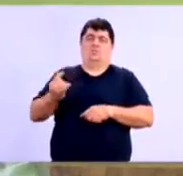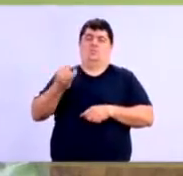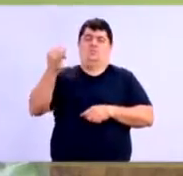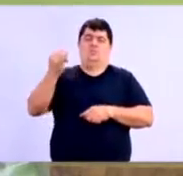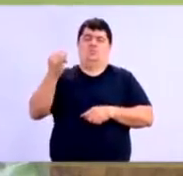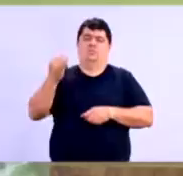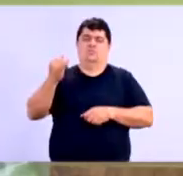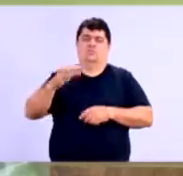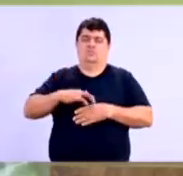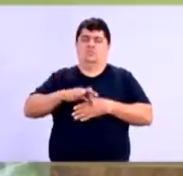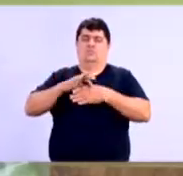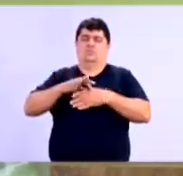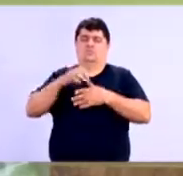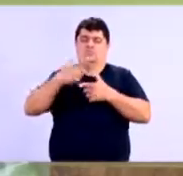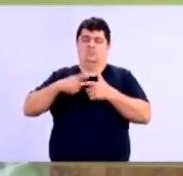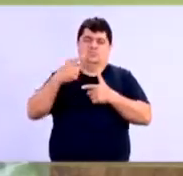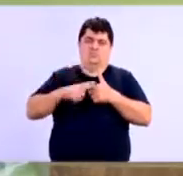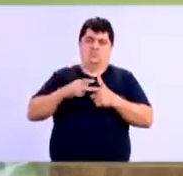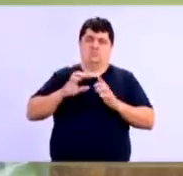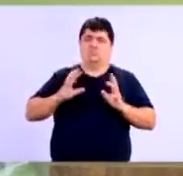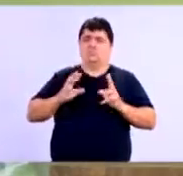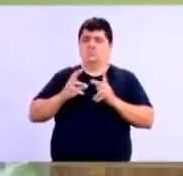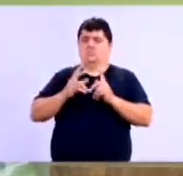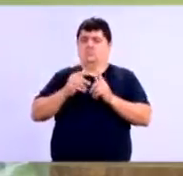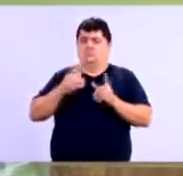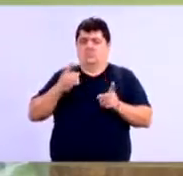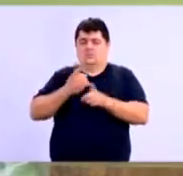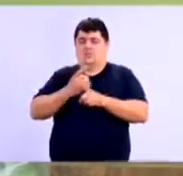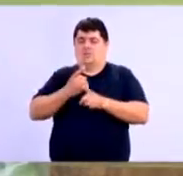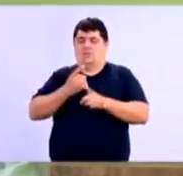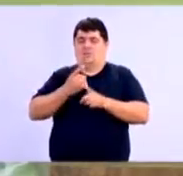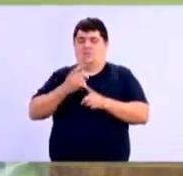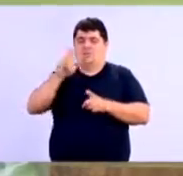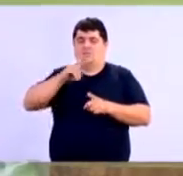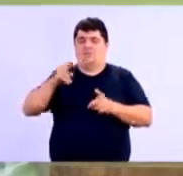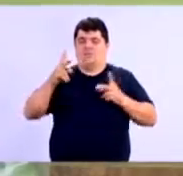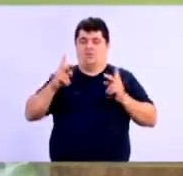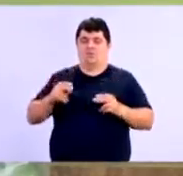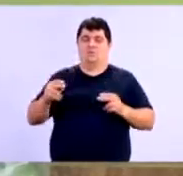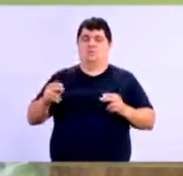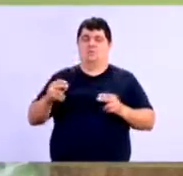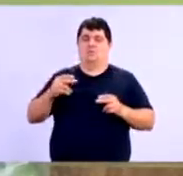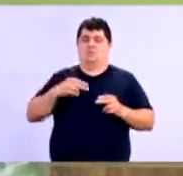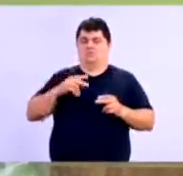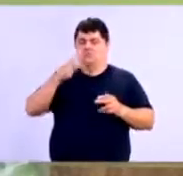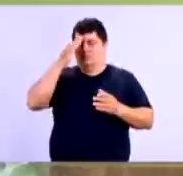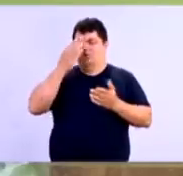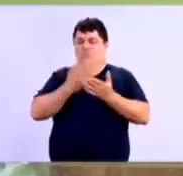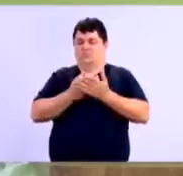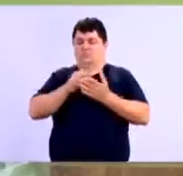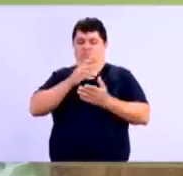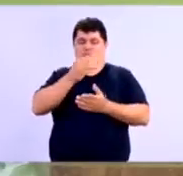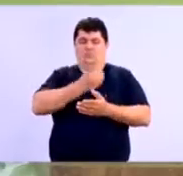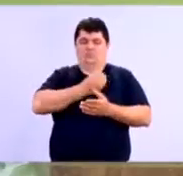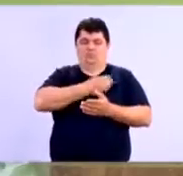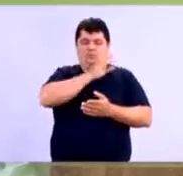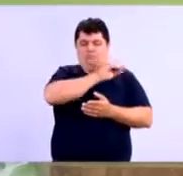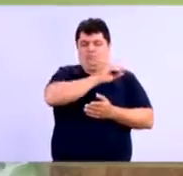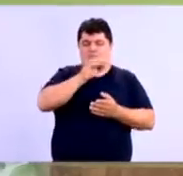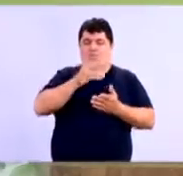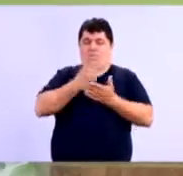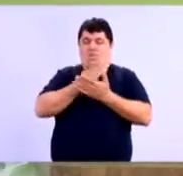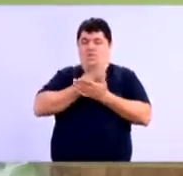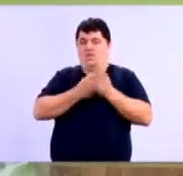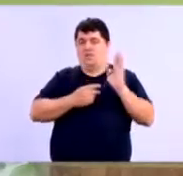questão do cálculo, todos eles encontraram o mesmo valor. Então, por isso que eu acredito que tenha sido pego um valor lá